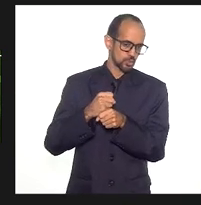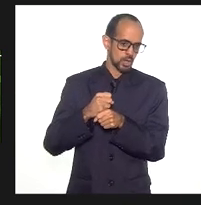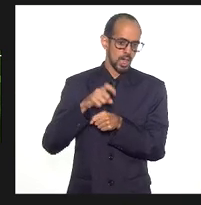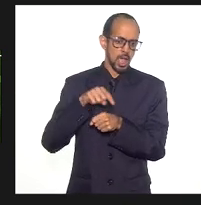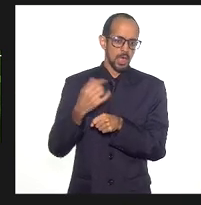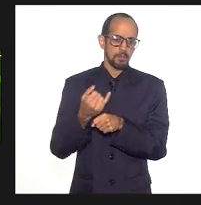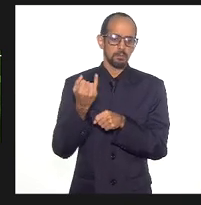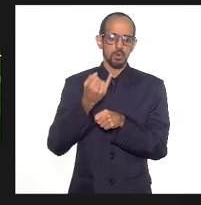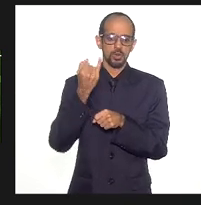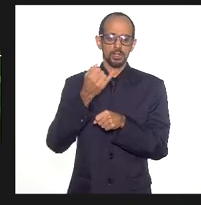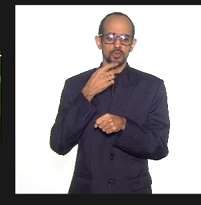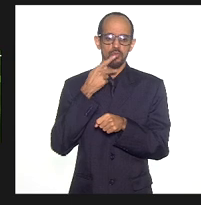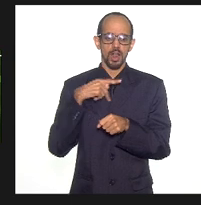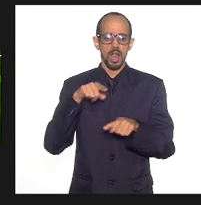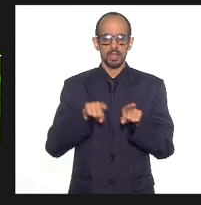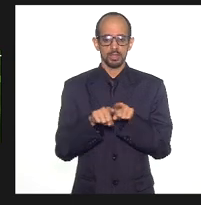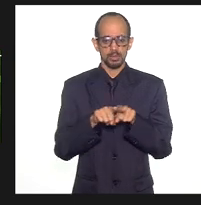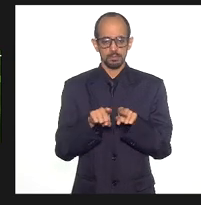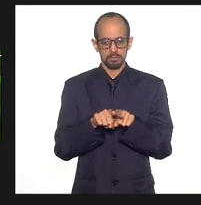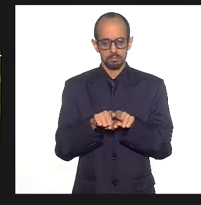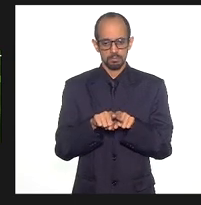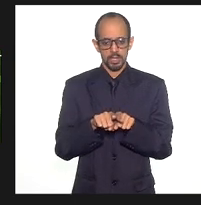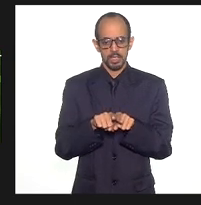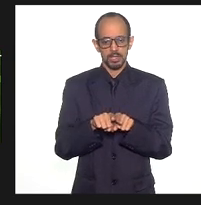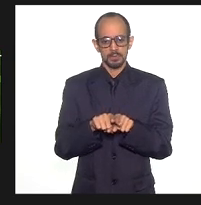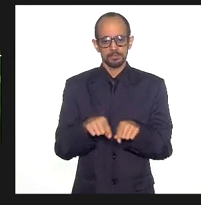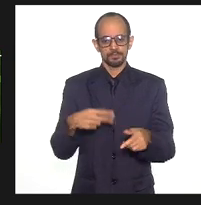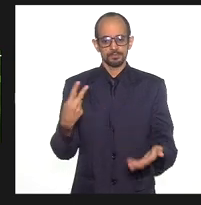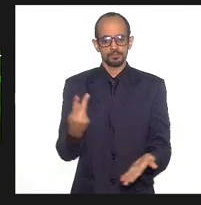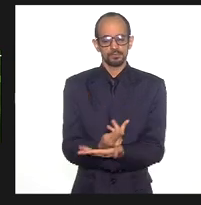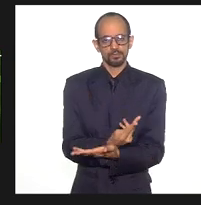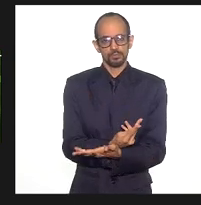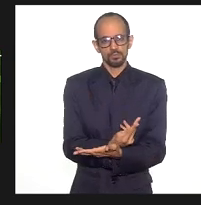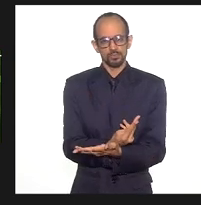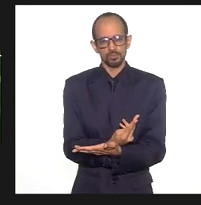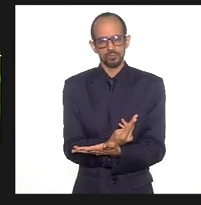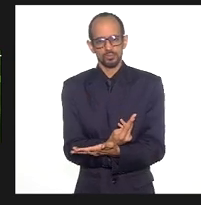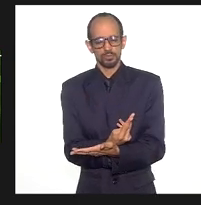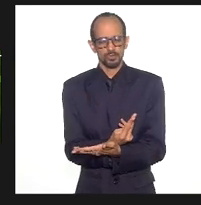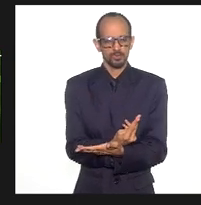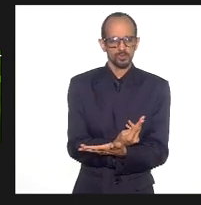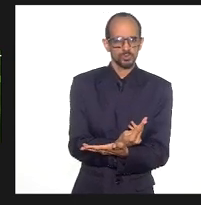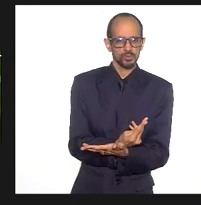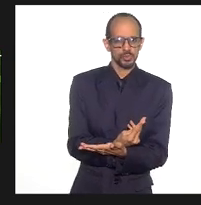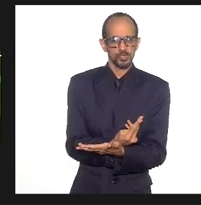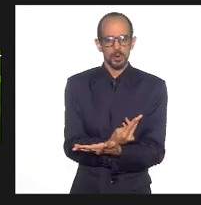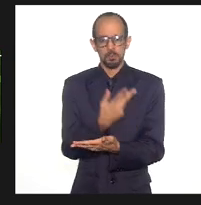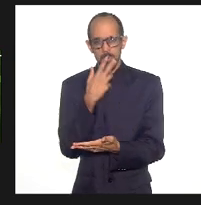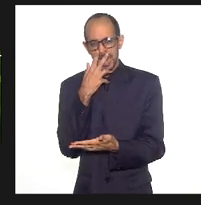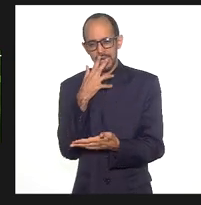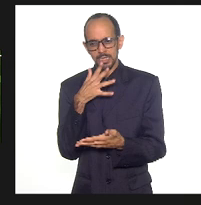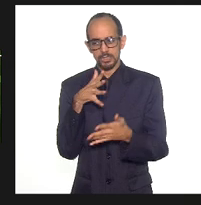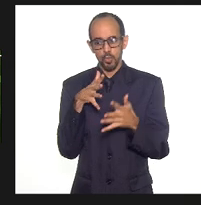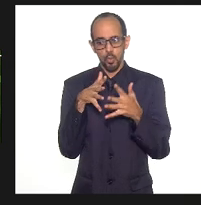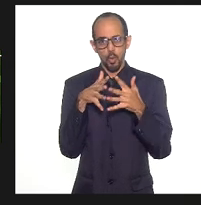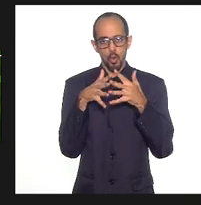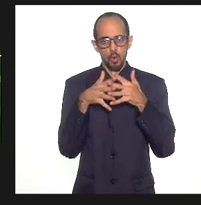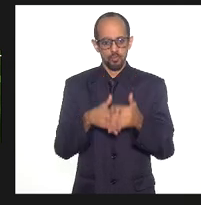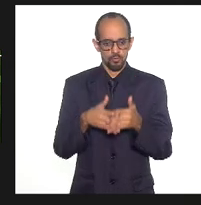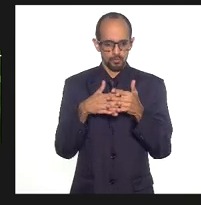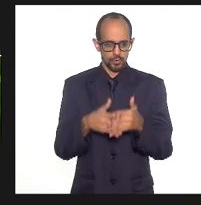indique que havia, né, um aparente conflito de competências, né, entre a